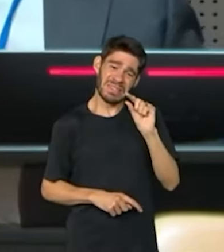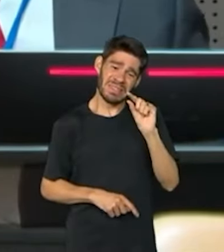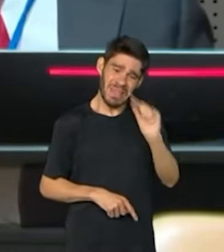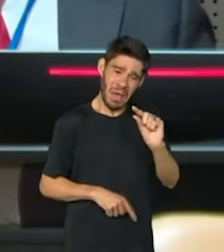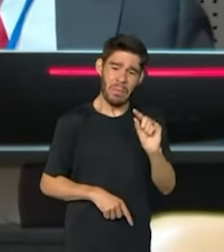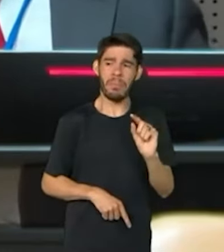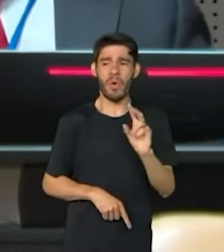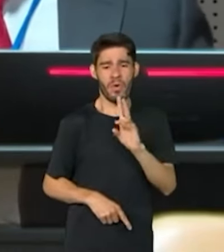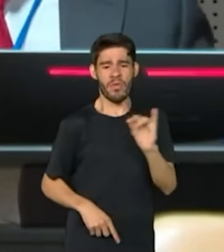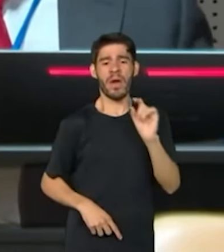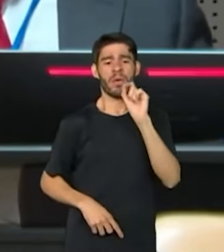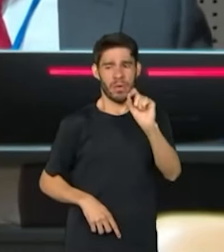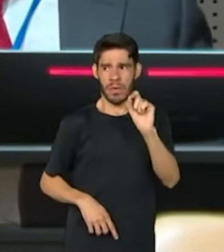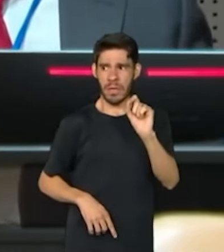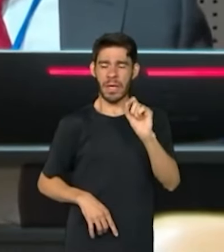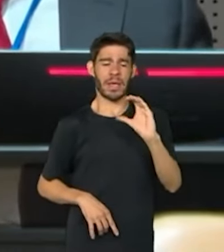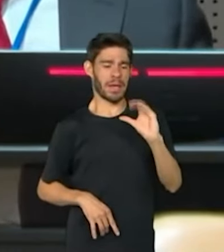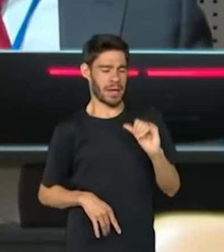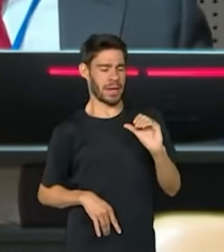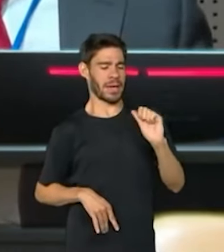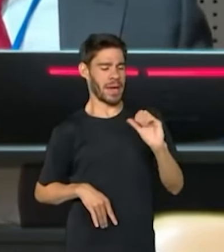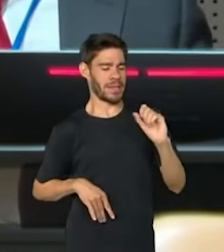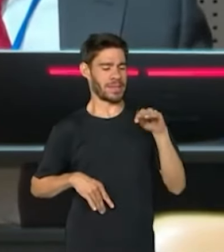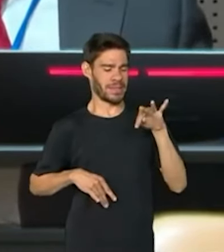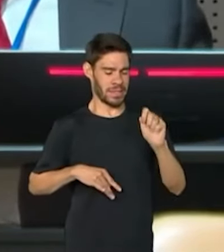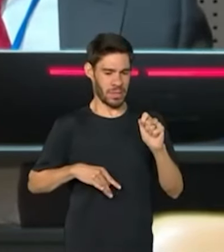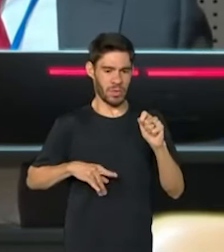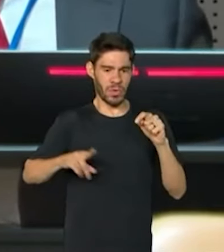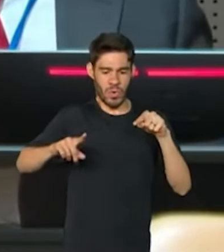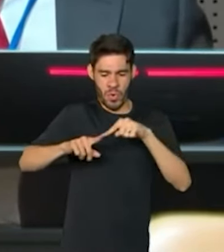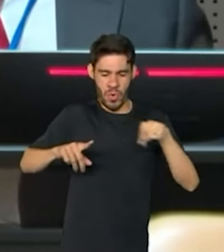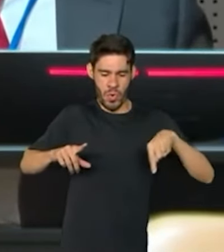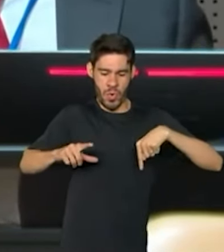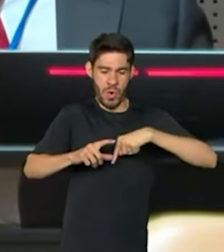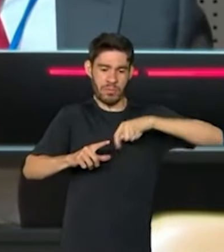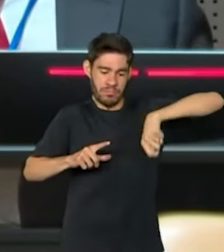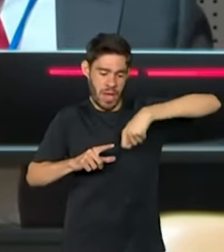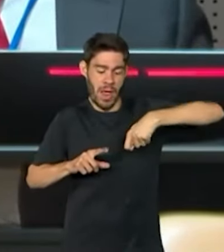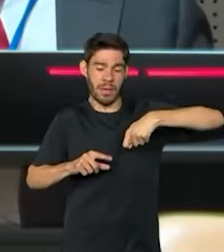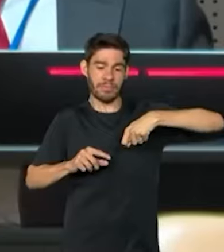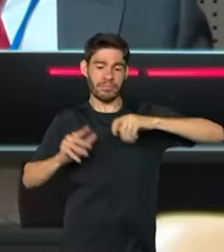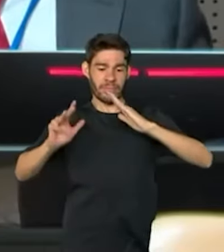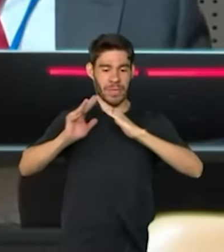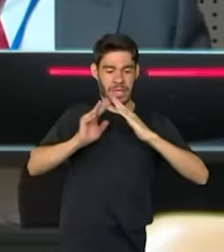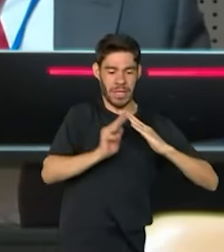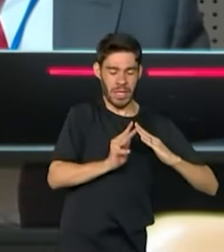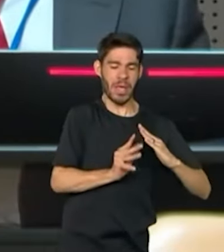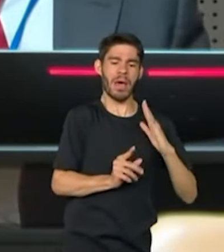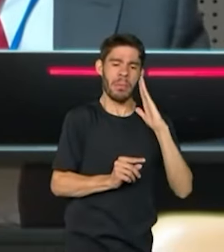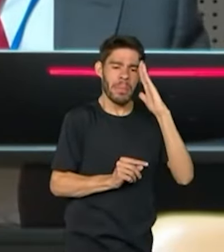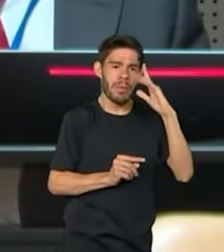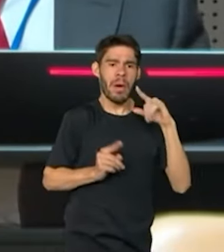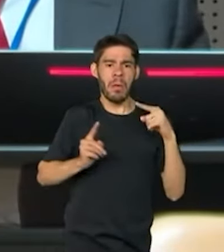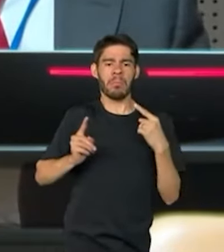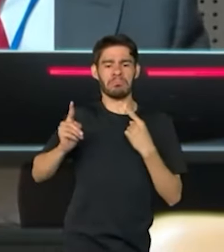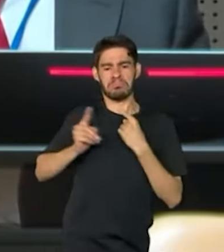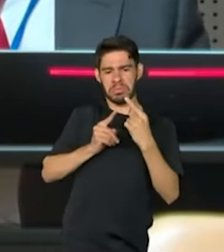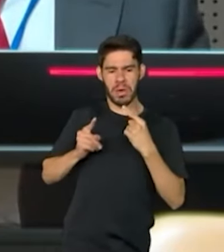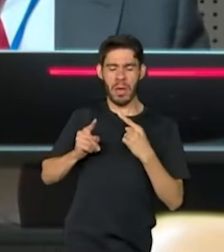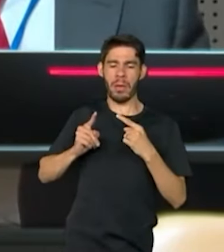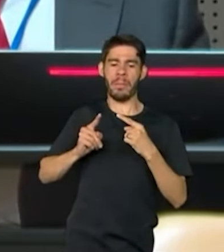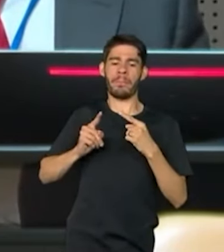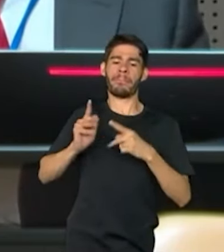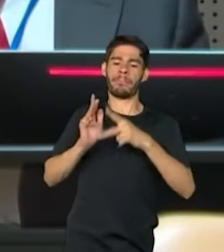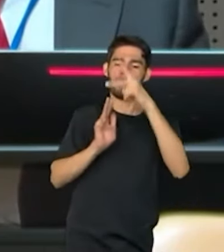ter os cassinos funcionando dentro da cozinha de cada casa. Nós estamos, inclusive, discutindo um projeto de